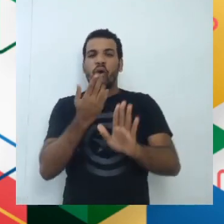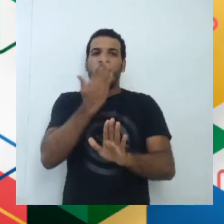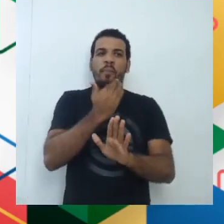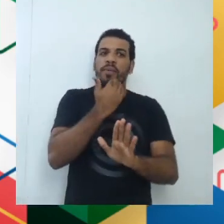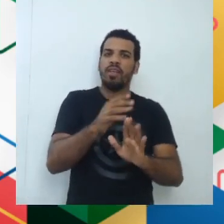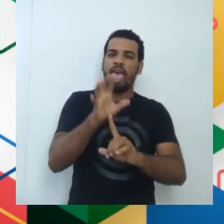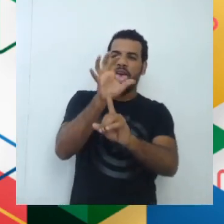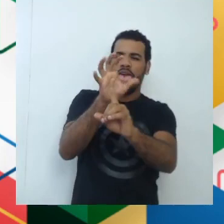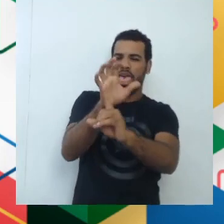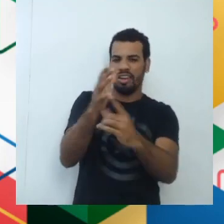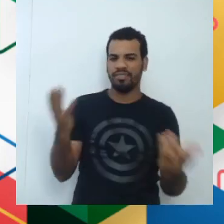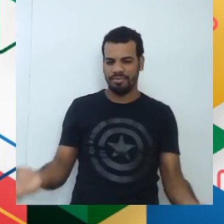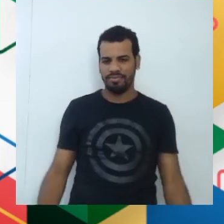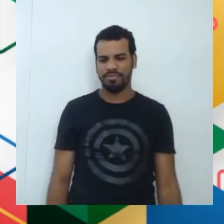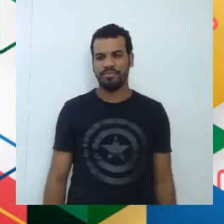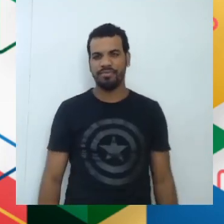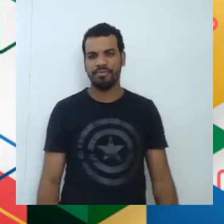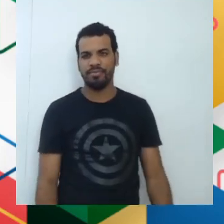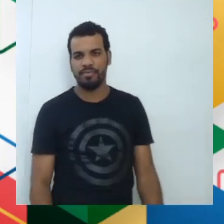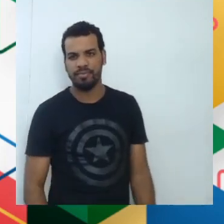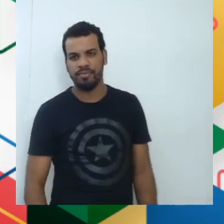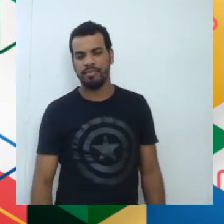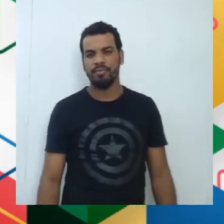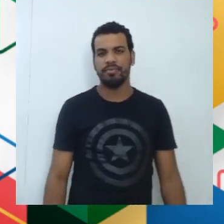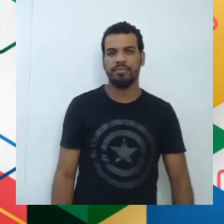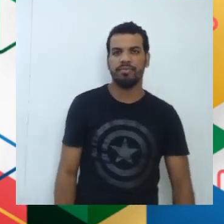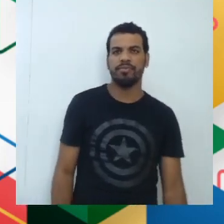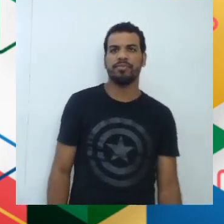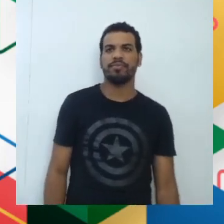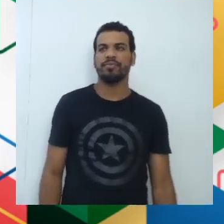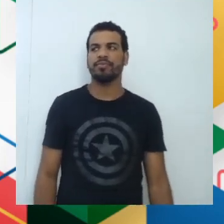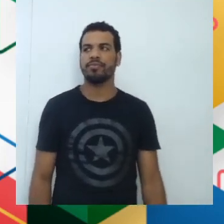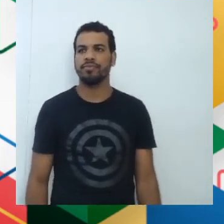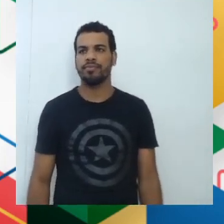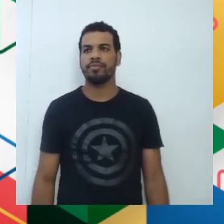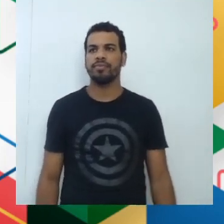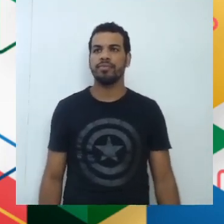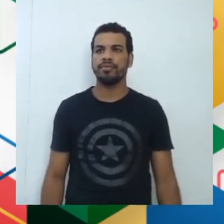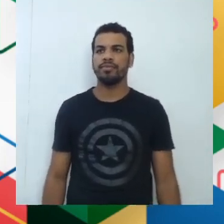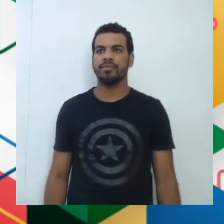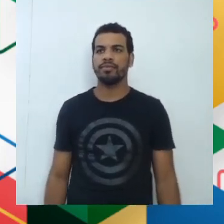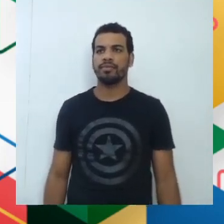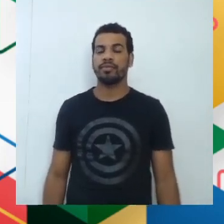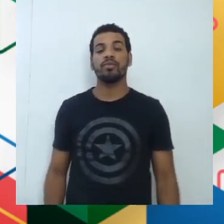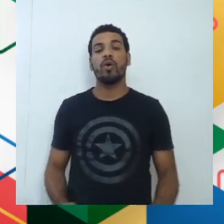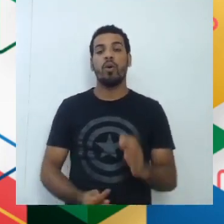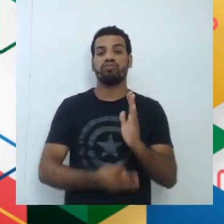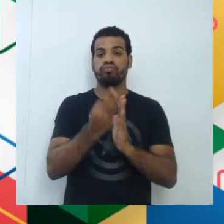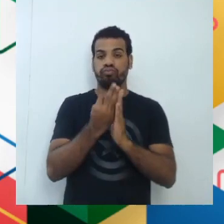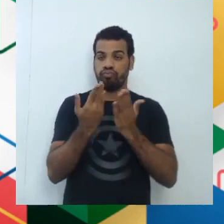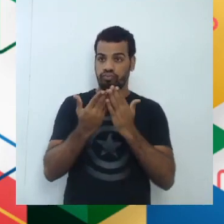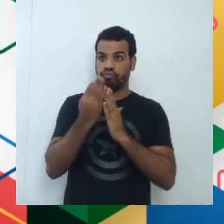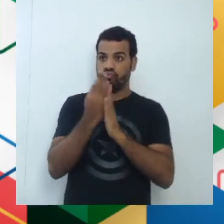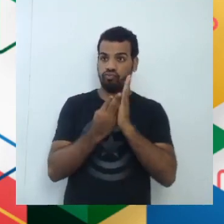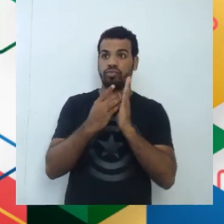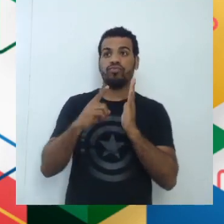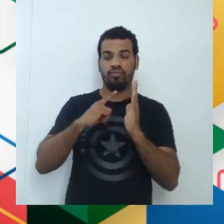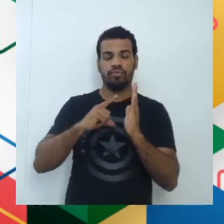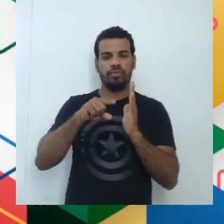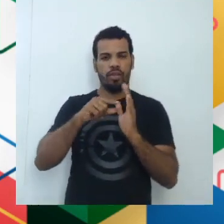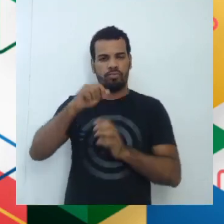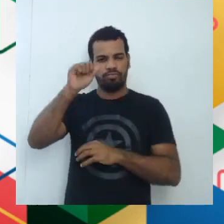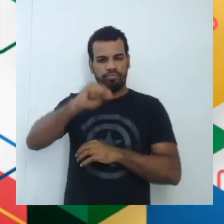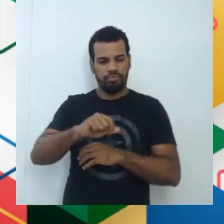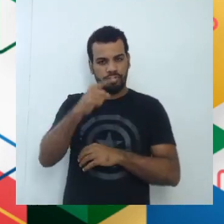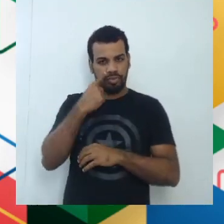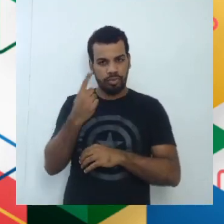e aí vai. A pergunta é, sobre o objeto de estudo destacado no texto, analise as afirmativas